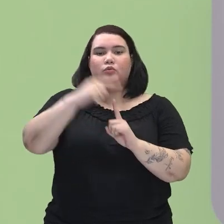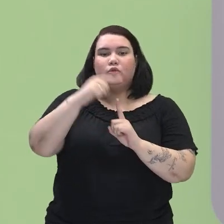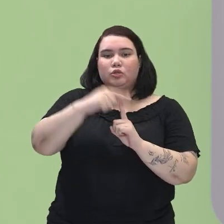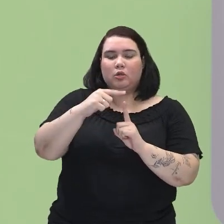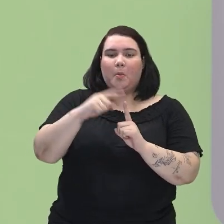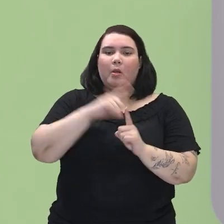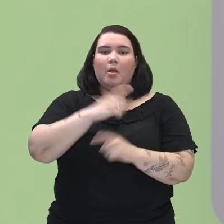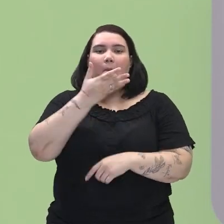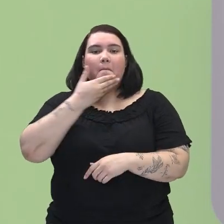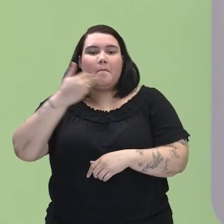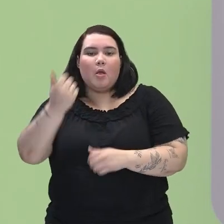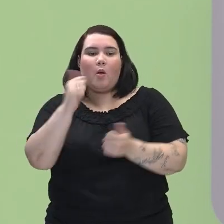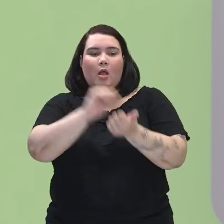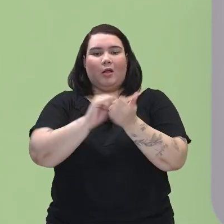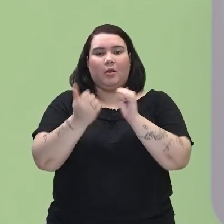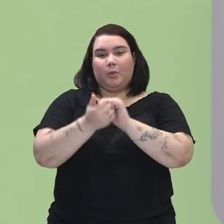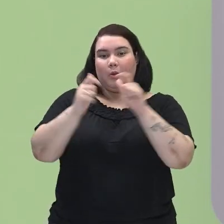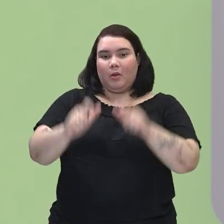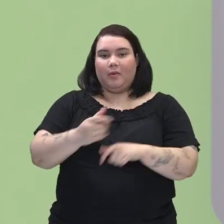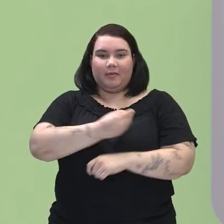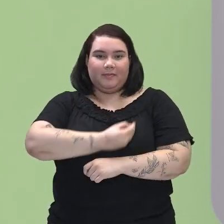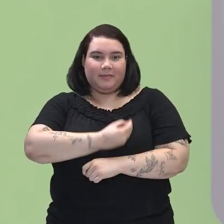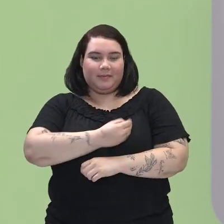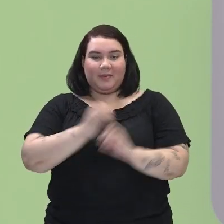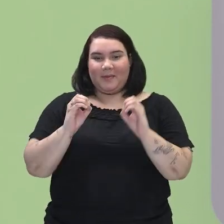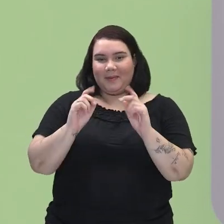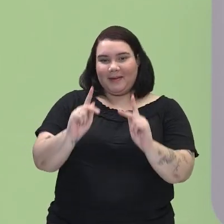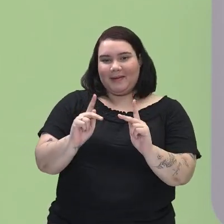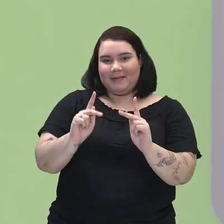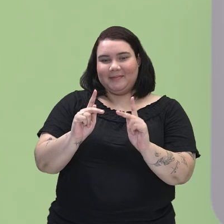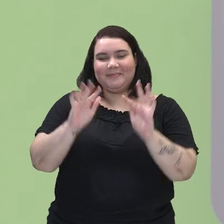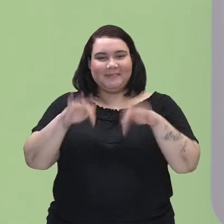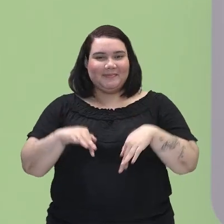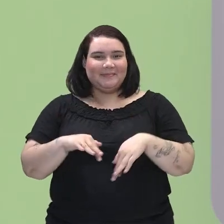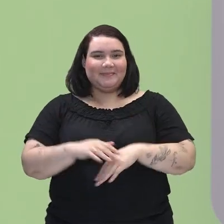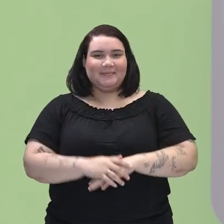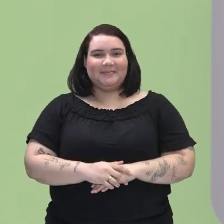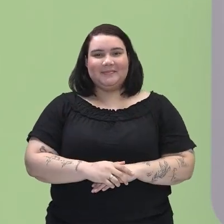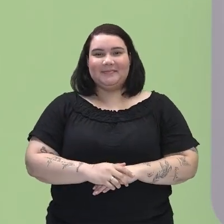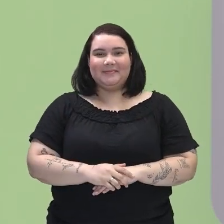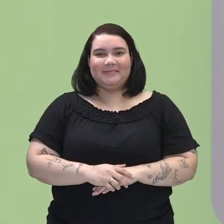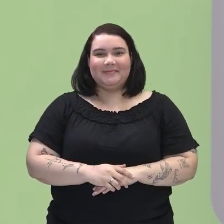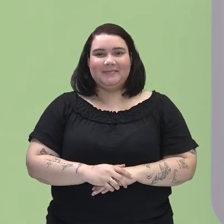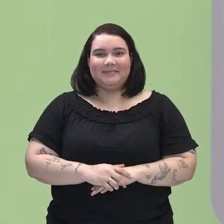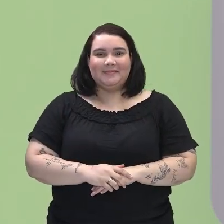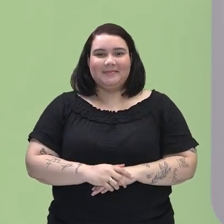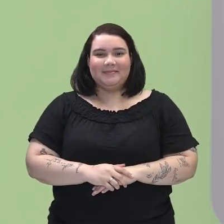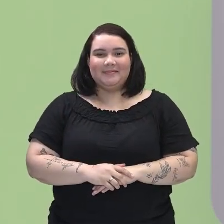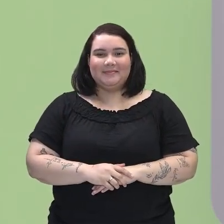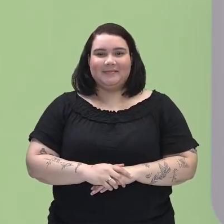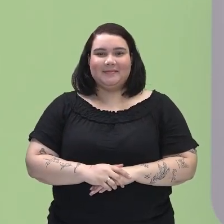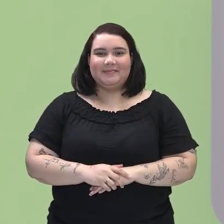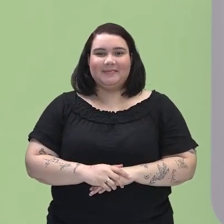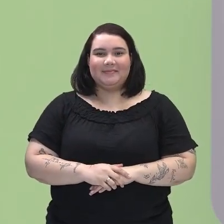melhor adaptada ao ambiente que vive. Tá bom? Então é isso. Até a próxima!